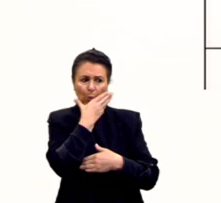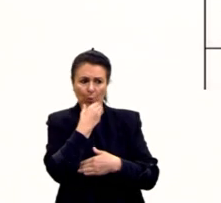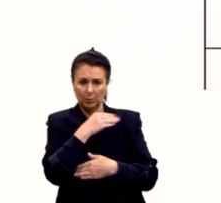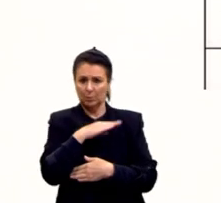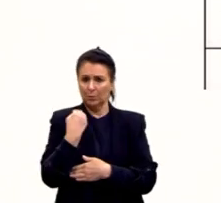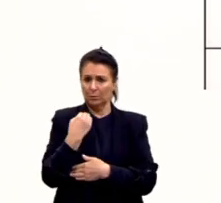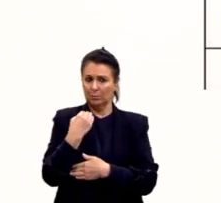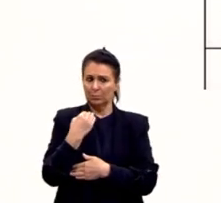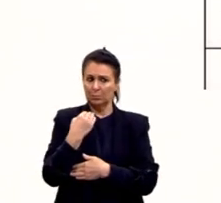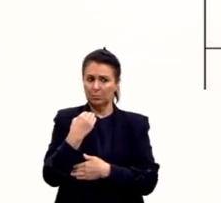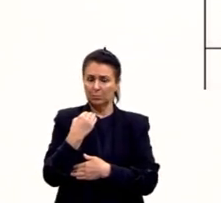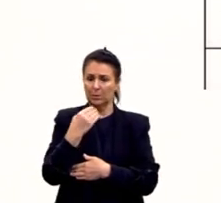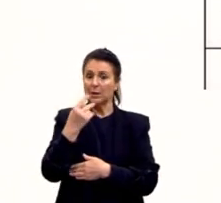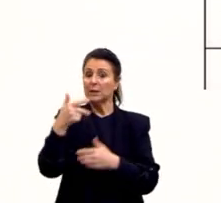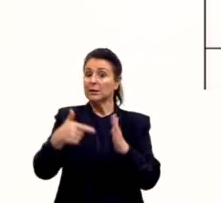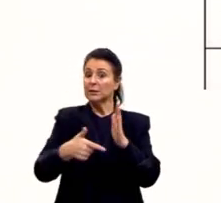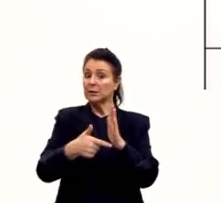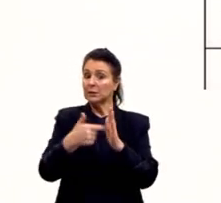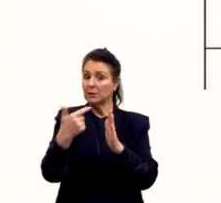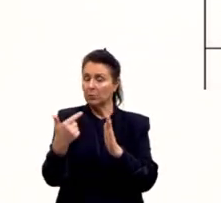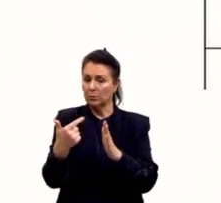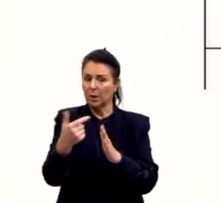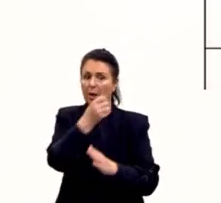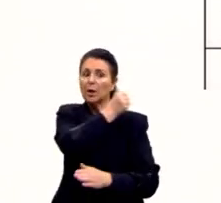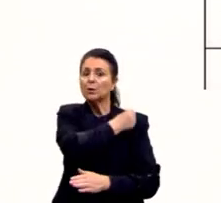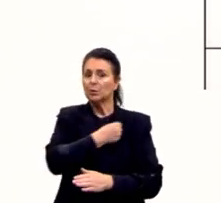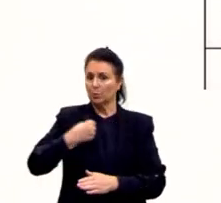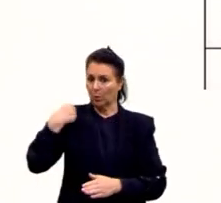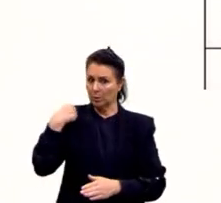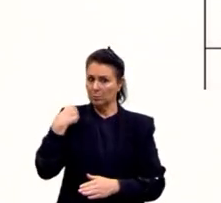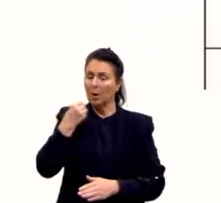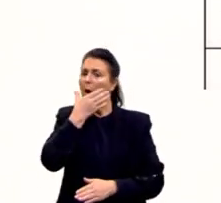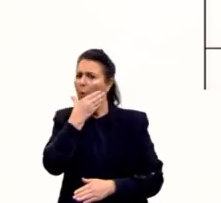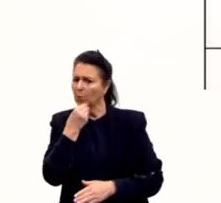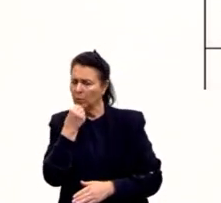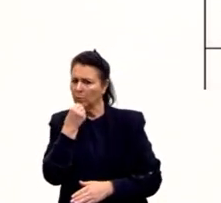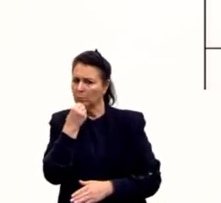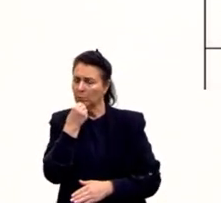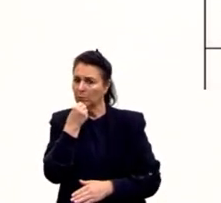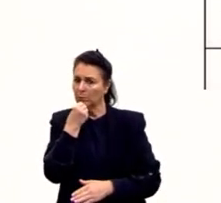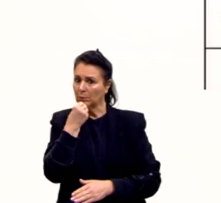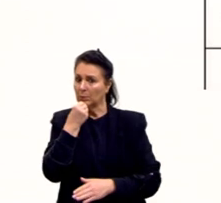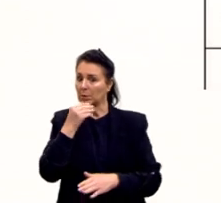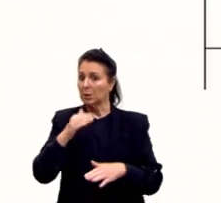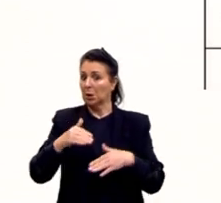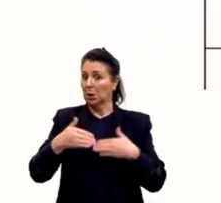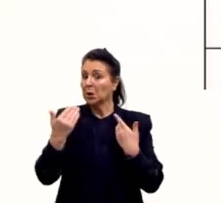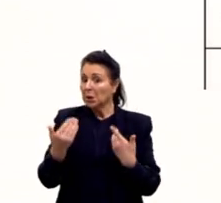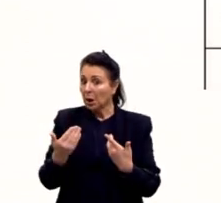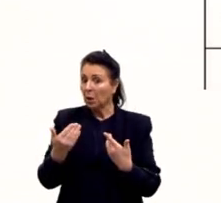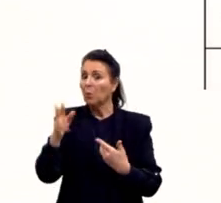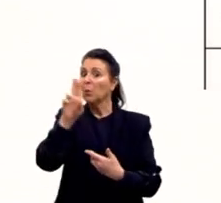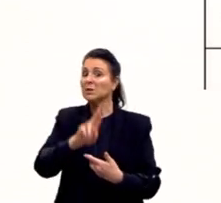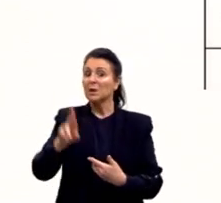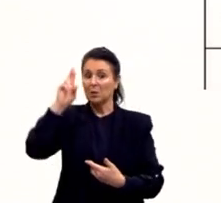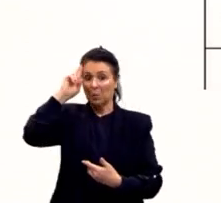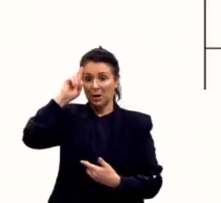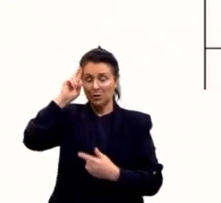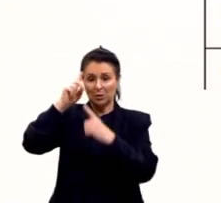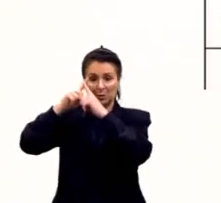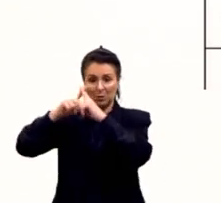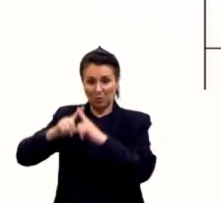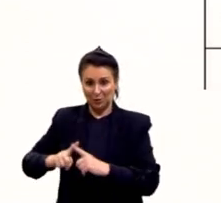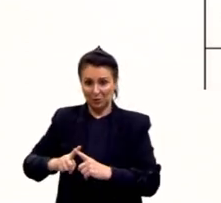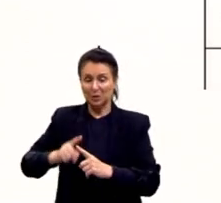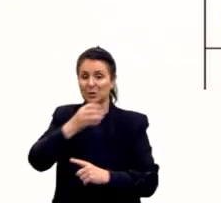a segunda proposição é Sócrates é homem por raciocínio lógico